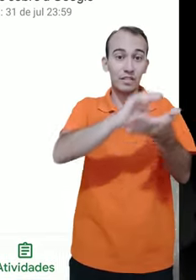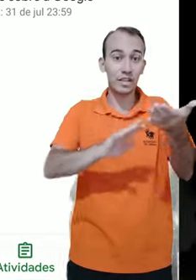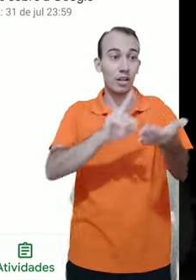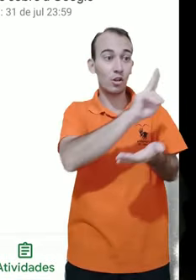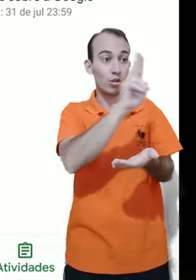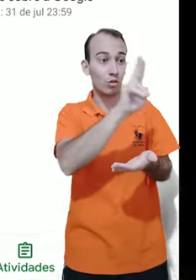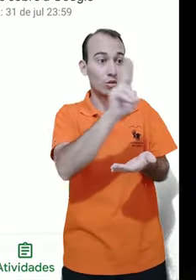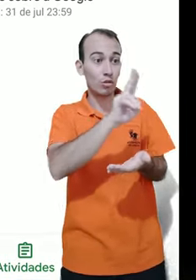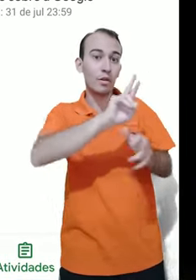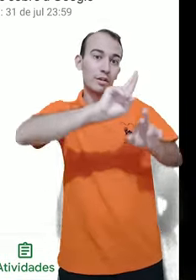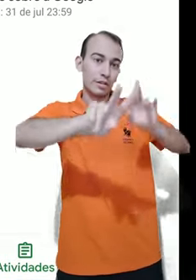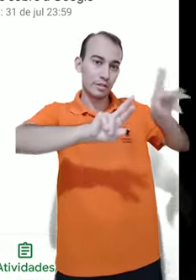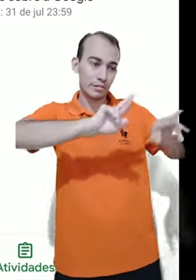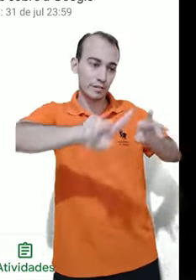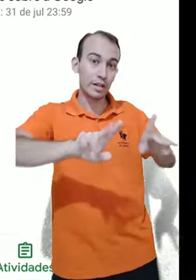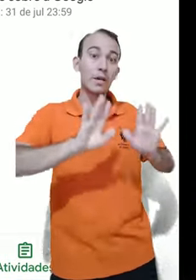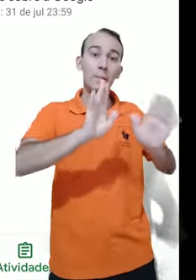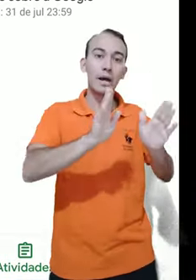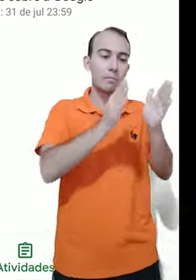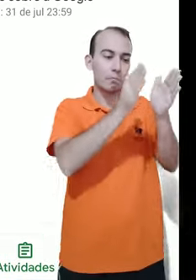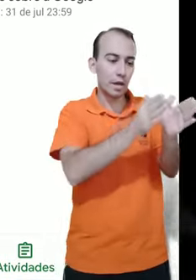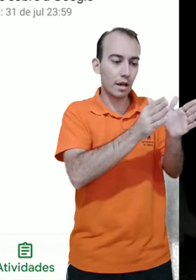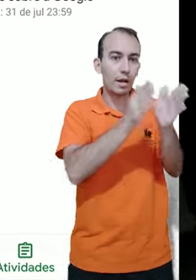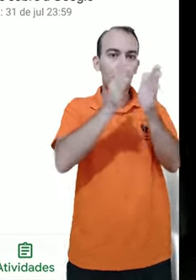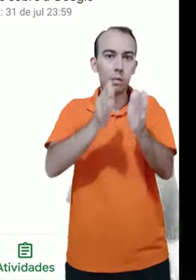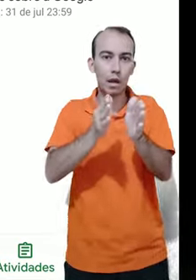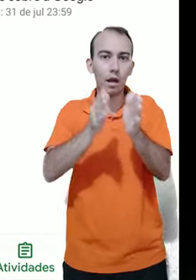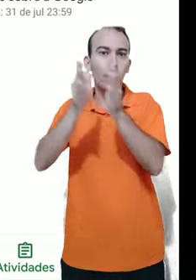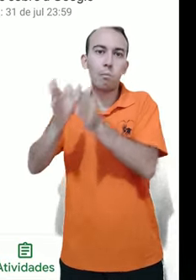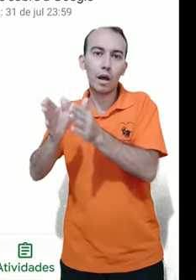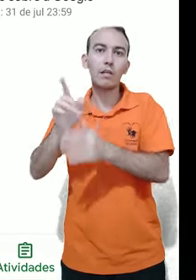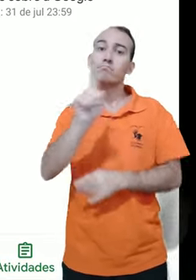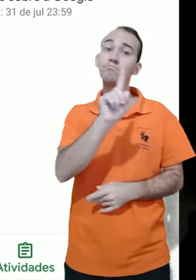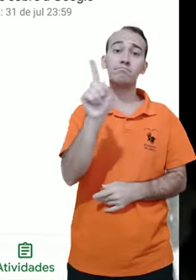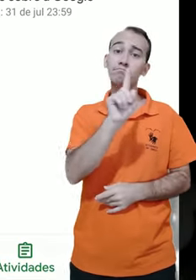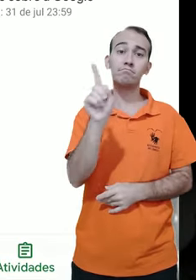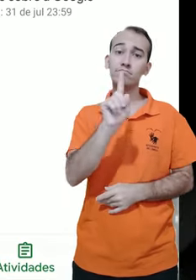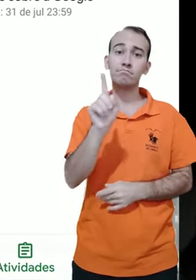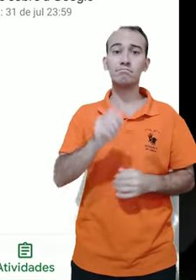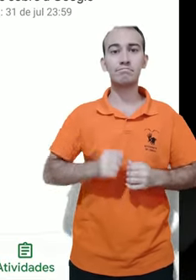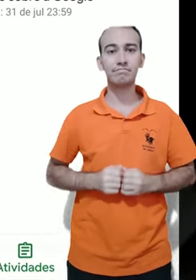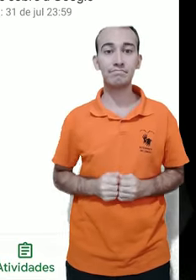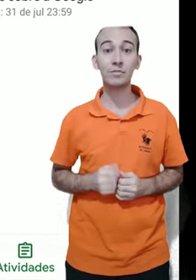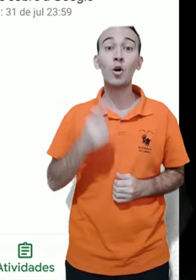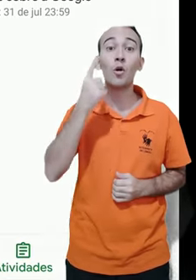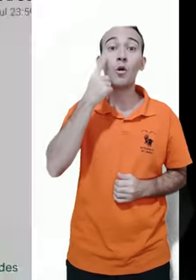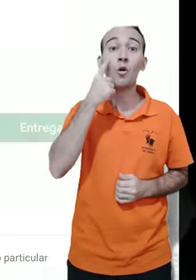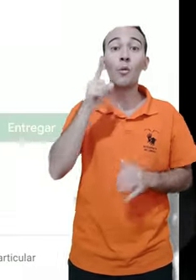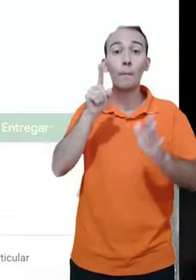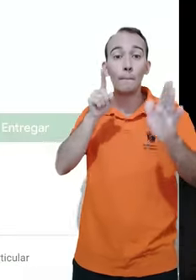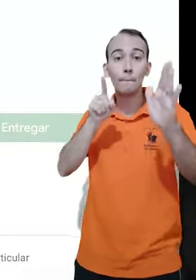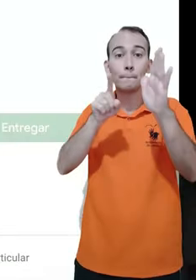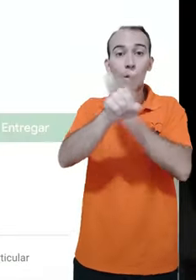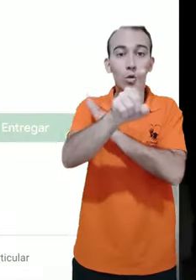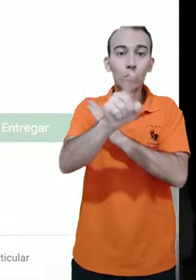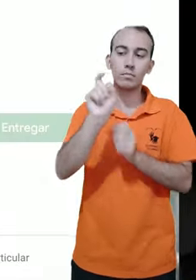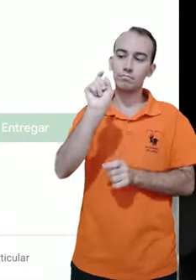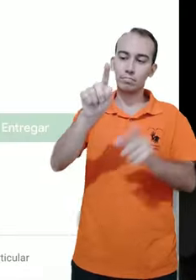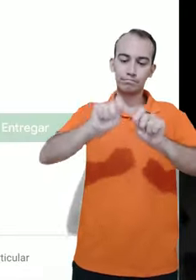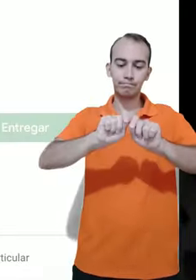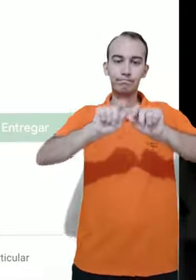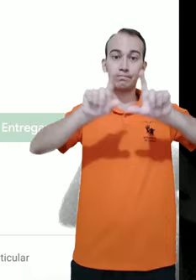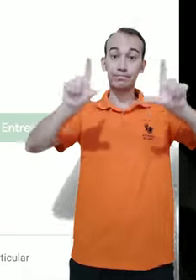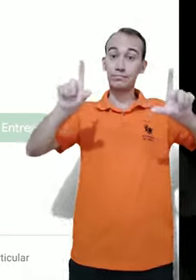não são organizados por tópicos ao clicar em um conteúdo como essa pergunta por exemplo você tem acesso